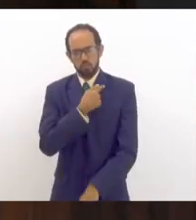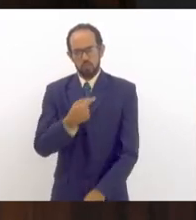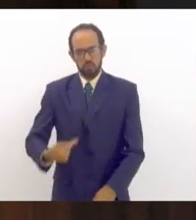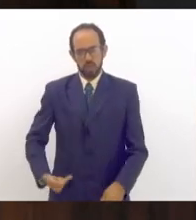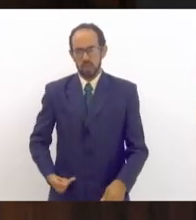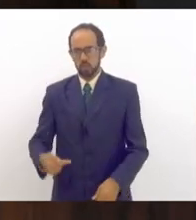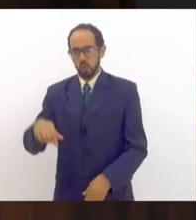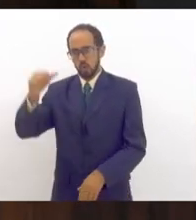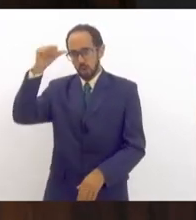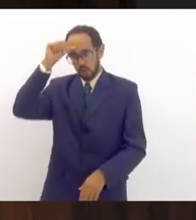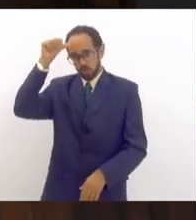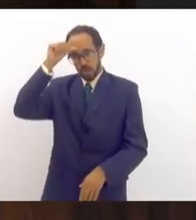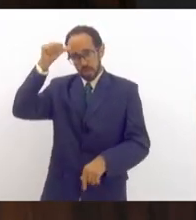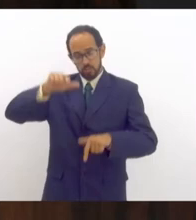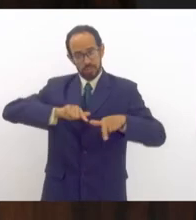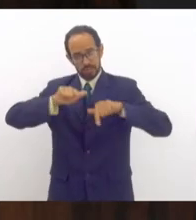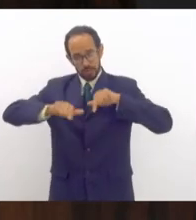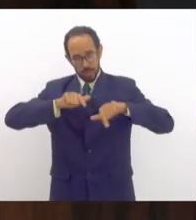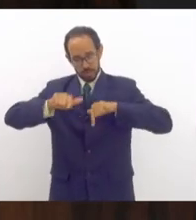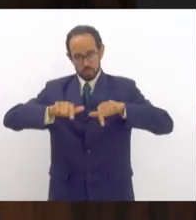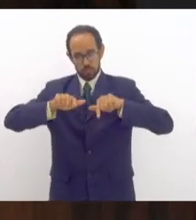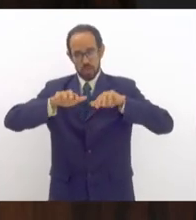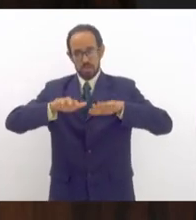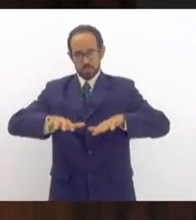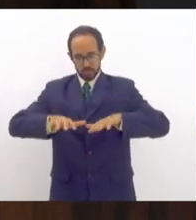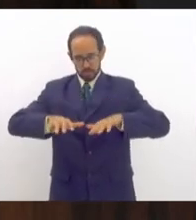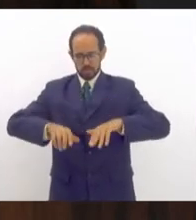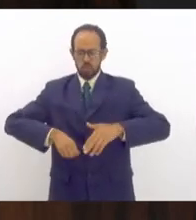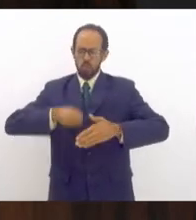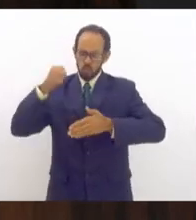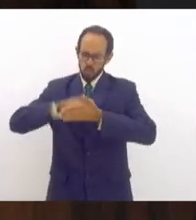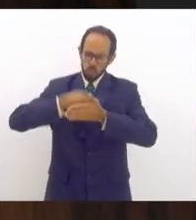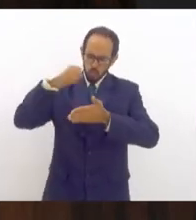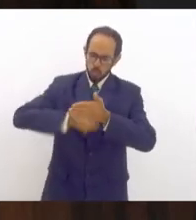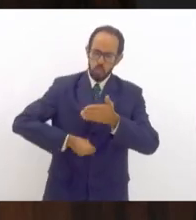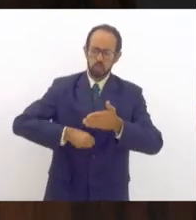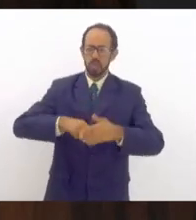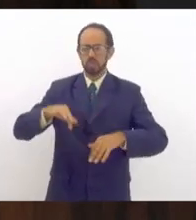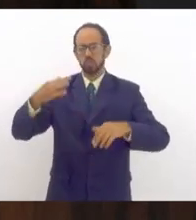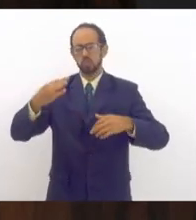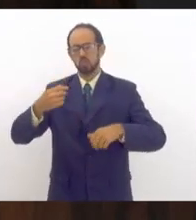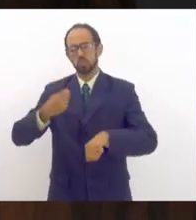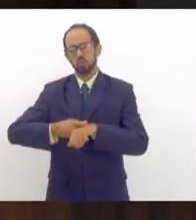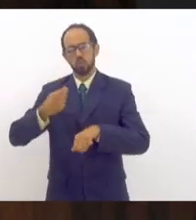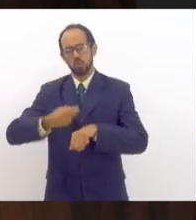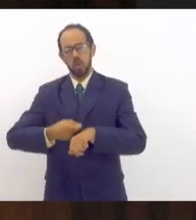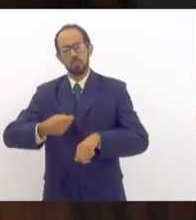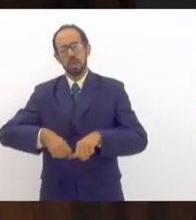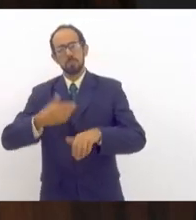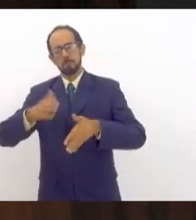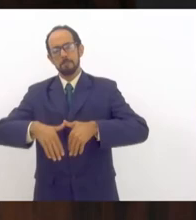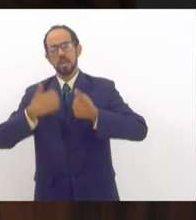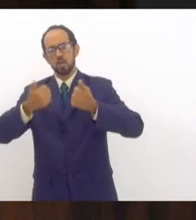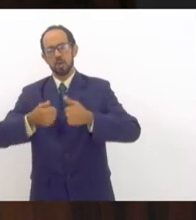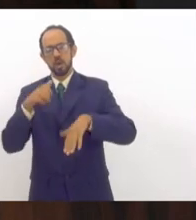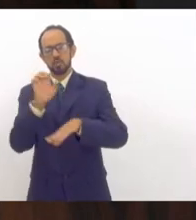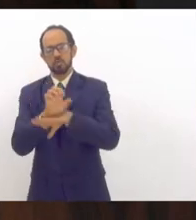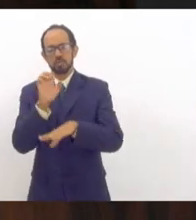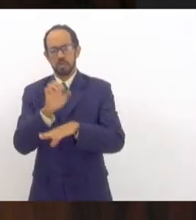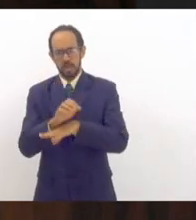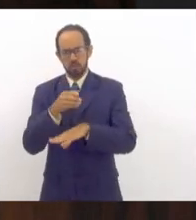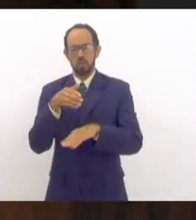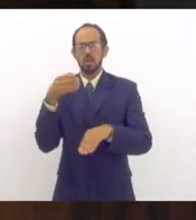tá trabalhando para isso tá trabalhando ardamente para que possa trazer melhoria para o nosso estado Indo para